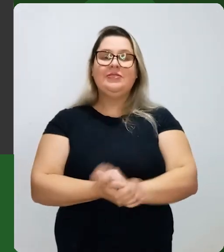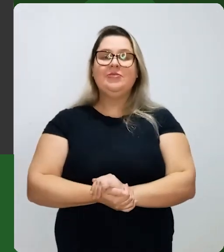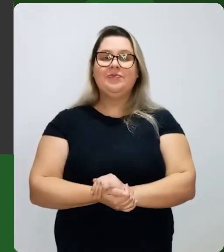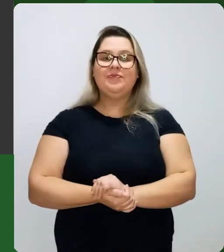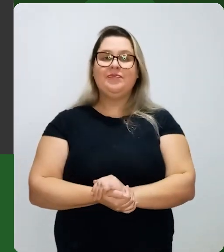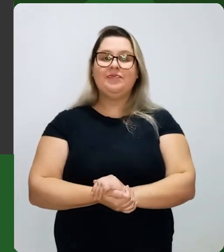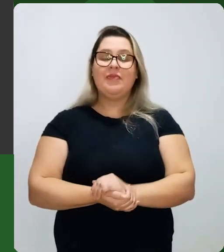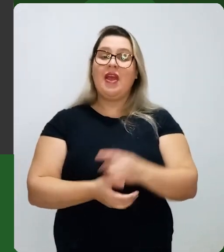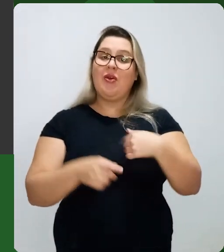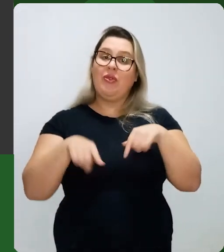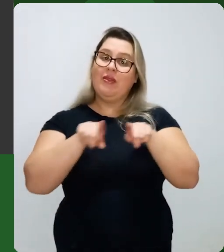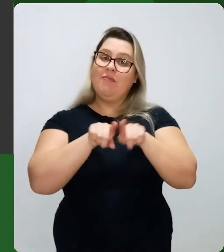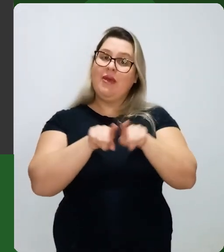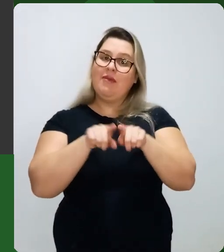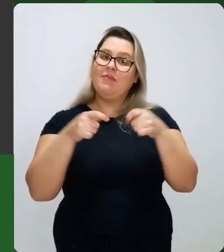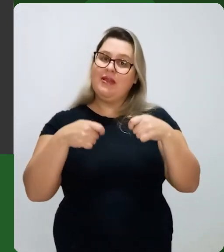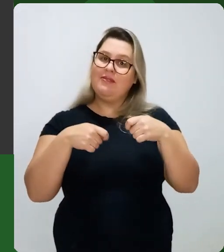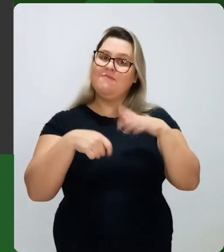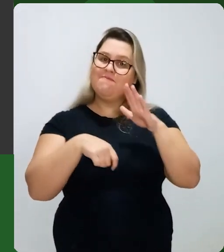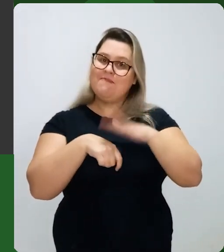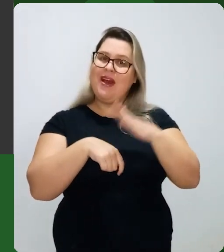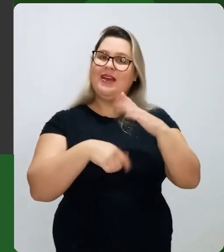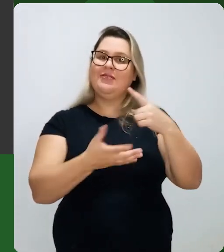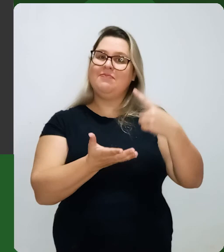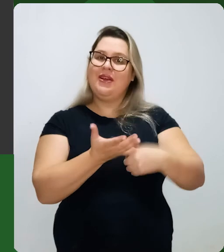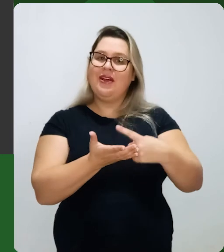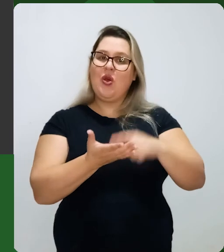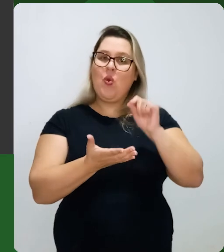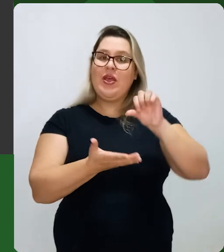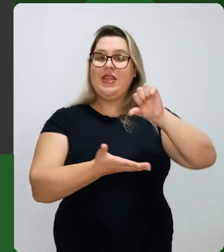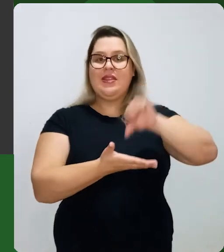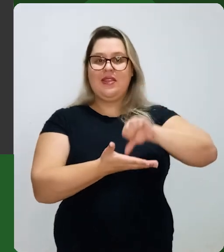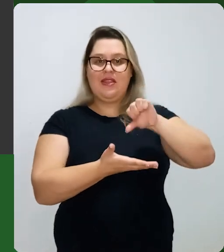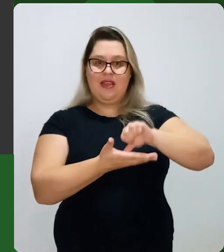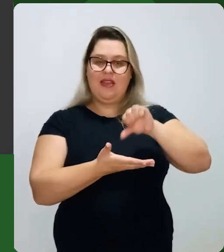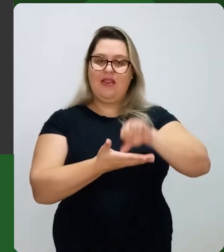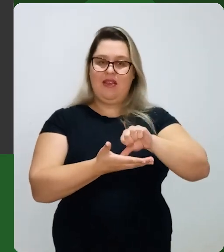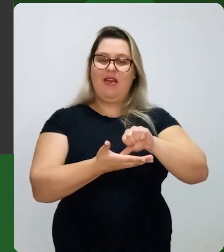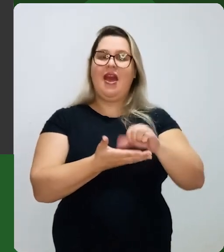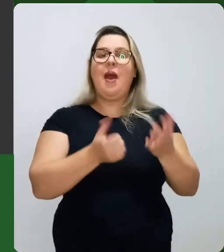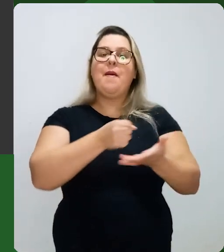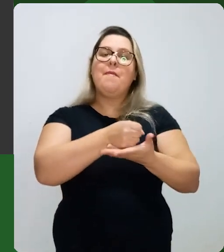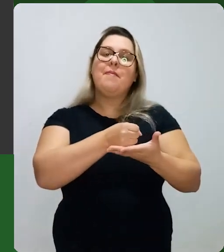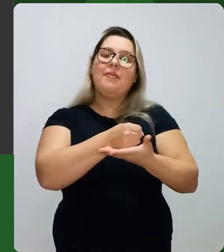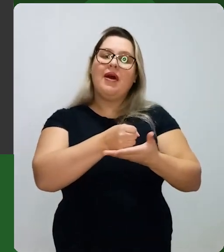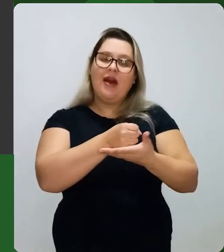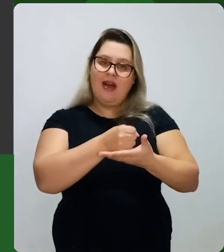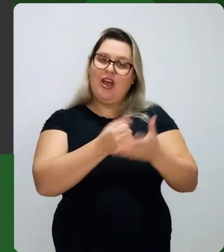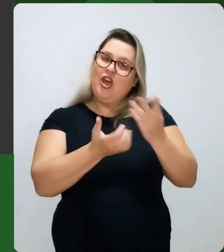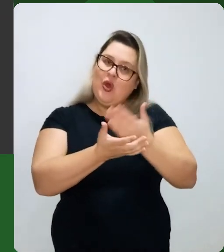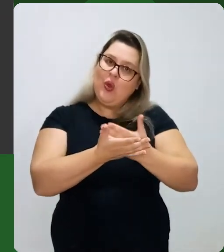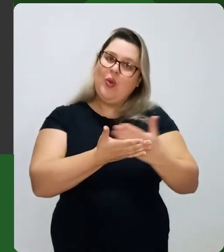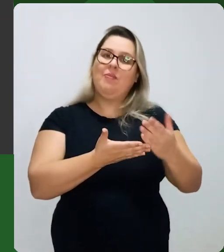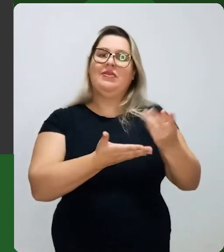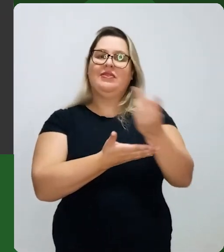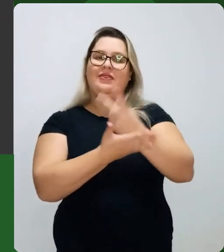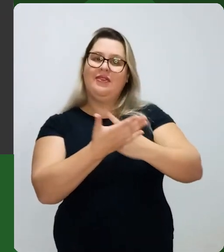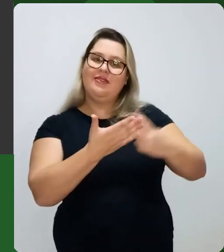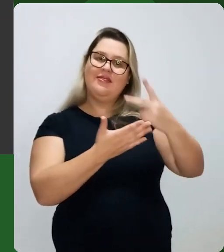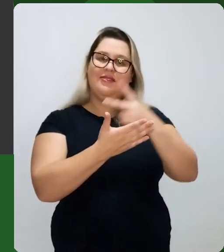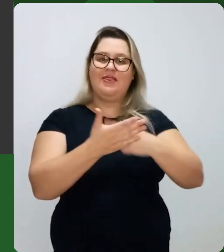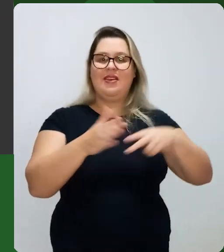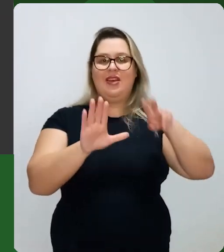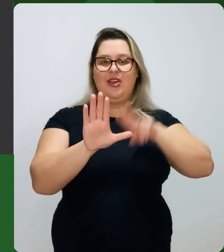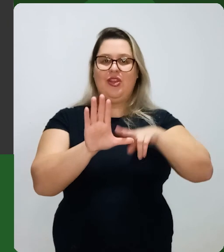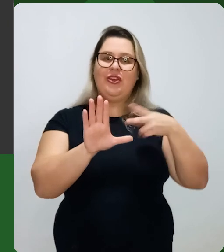pra apresentar, pra entregar, então a gente vai estar fazendo isso. E eu ainda preciso de mais uma marcação, que é a marcação central, que vai ser a que vai